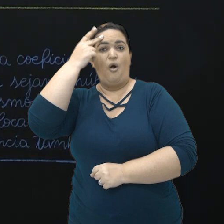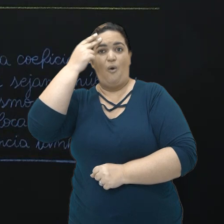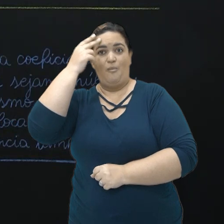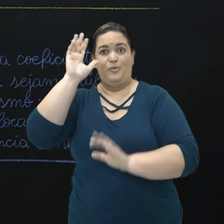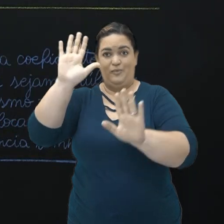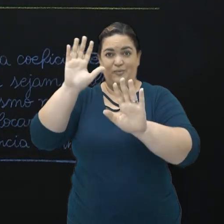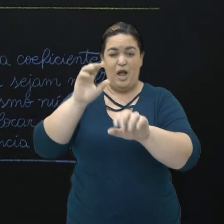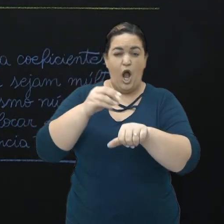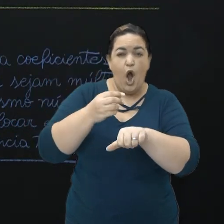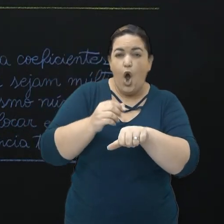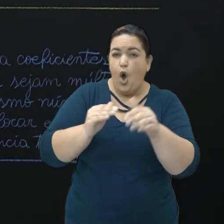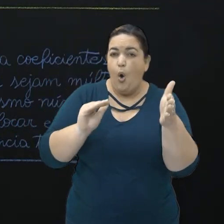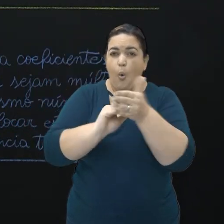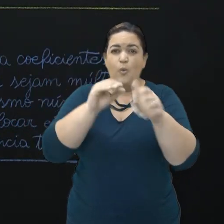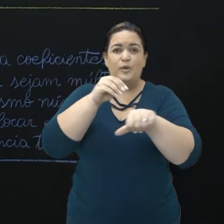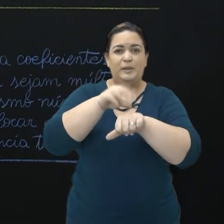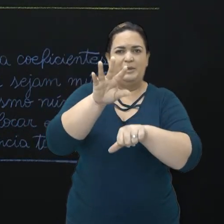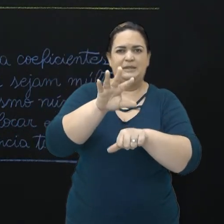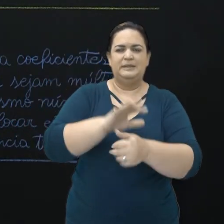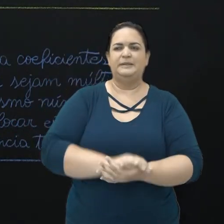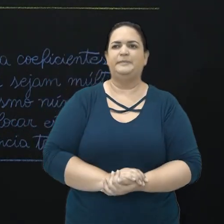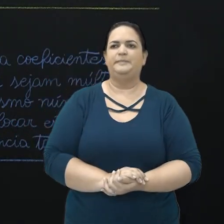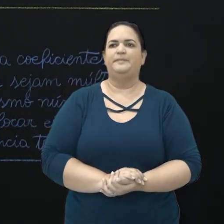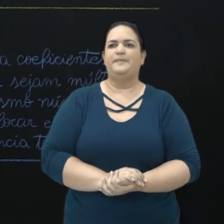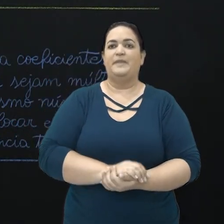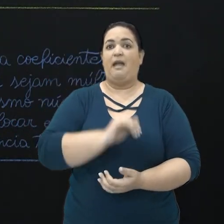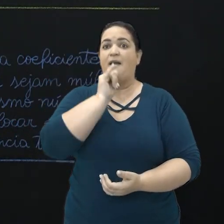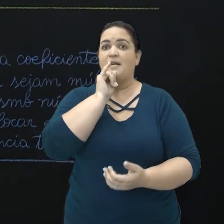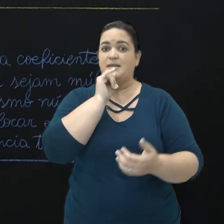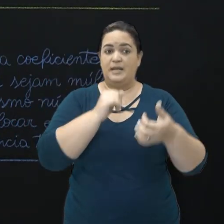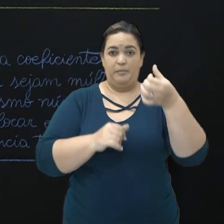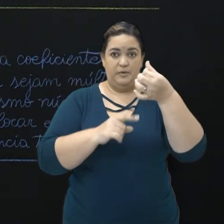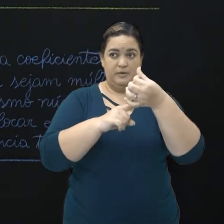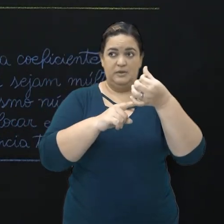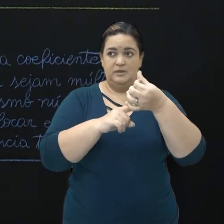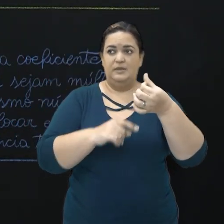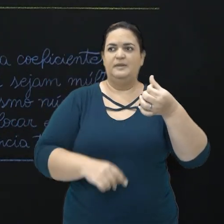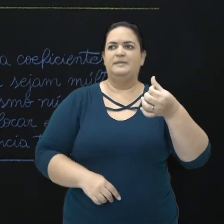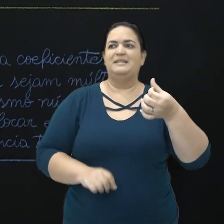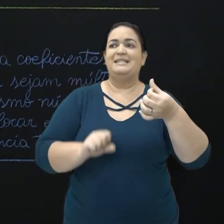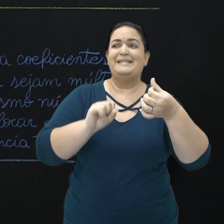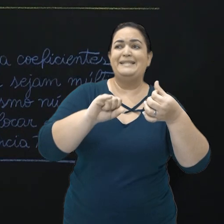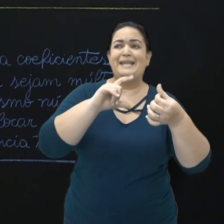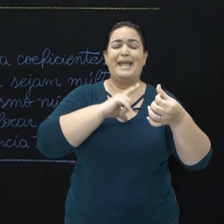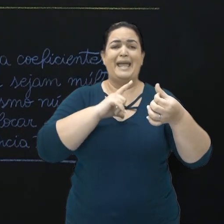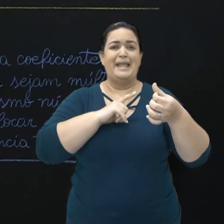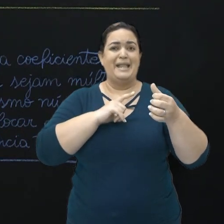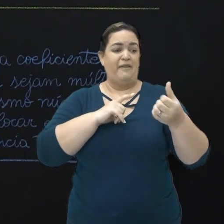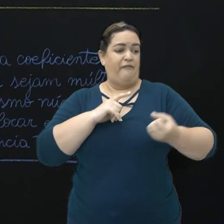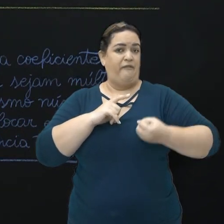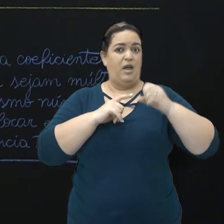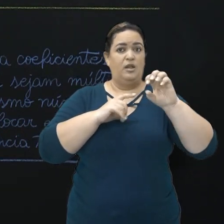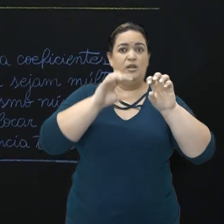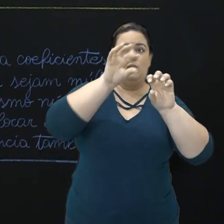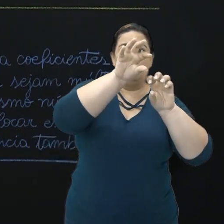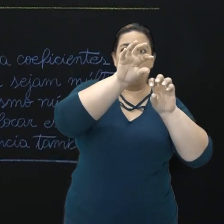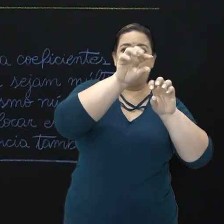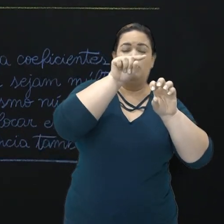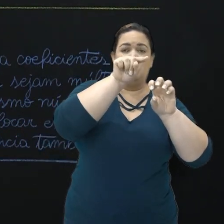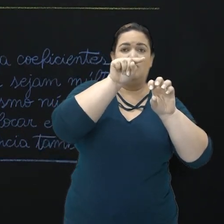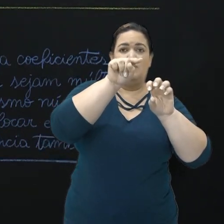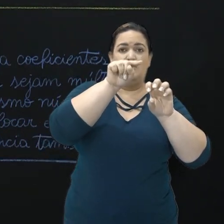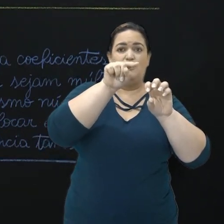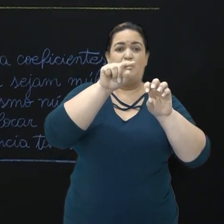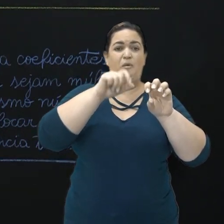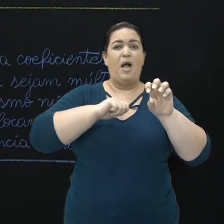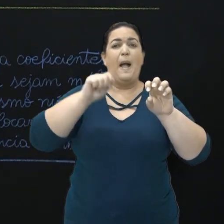dessa dica, tá? A dica em relação a esse exemplo 6. Reparem, caso haja coeficientes numéricos que sejam